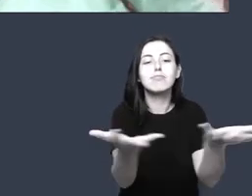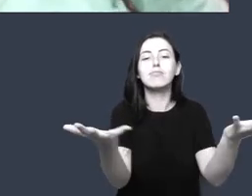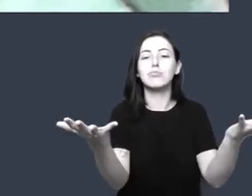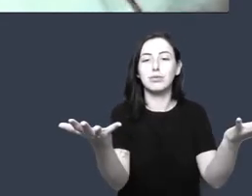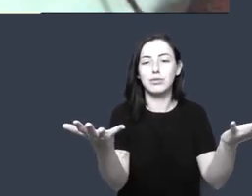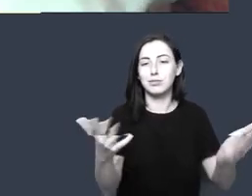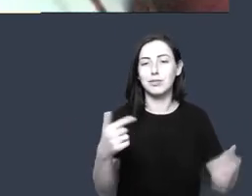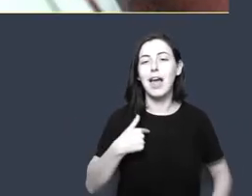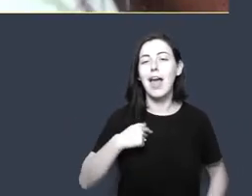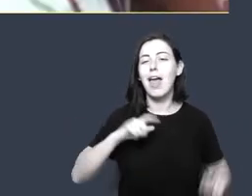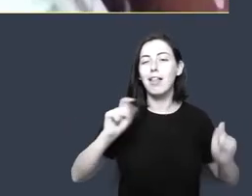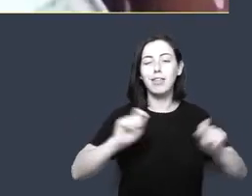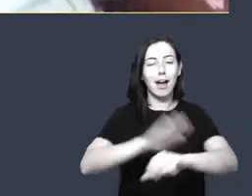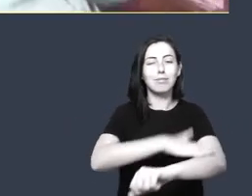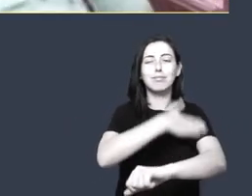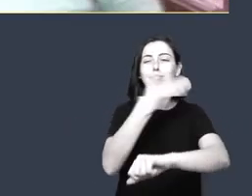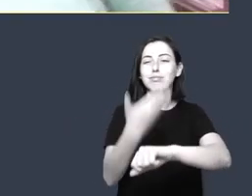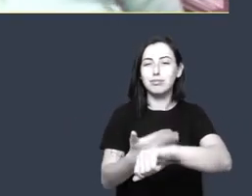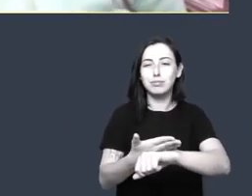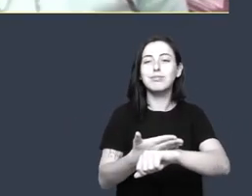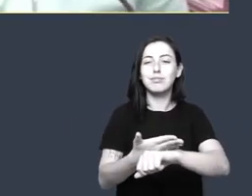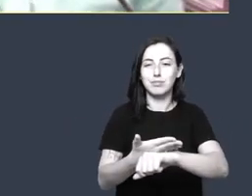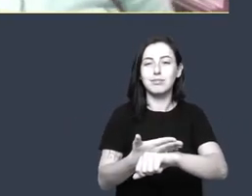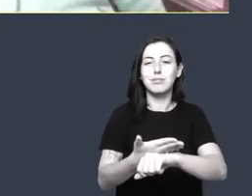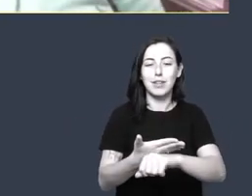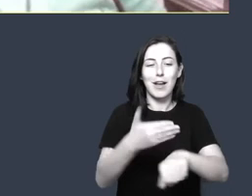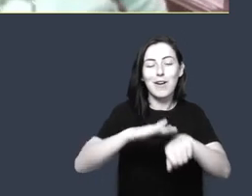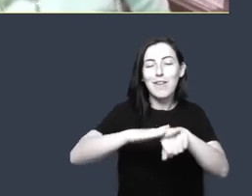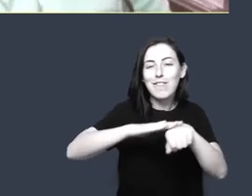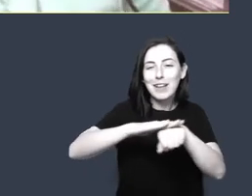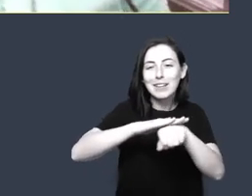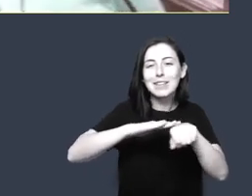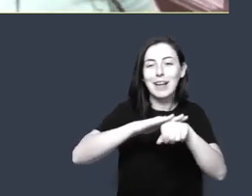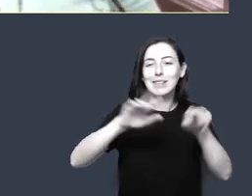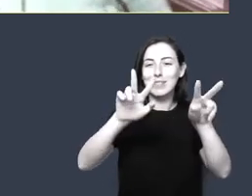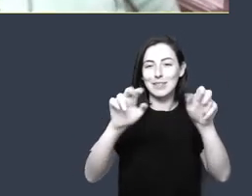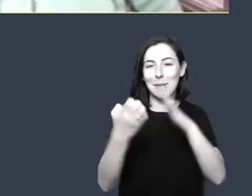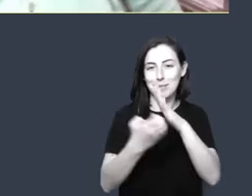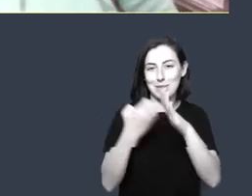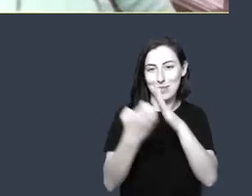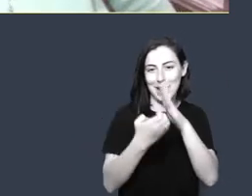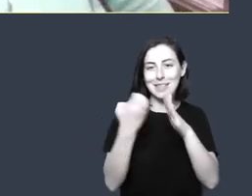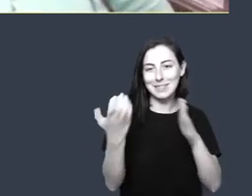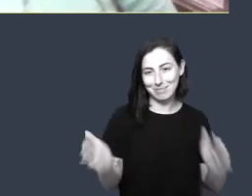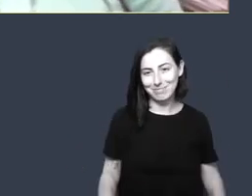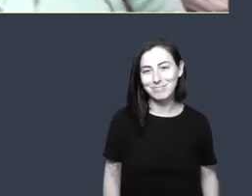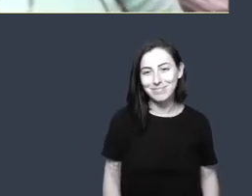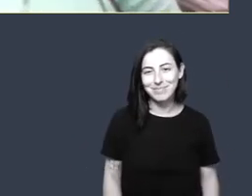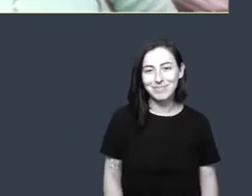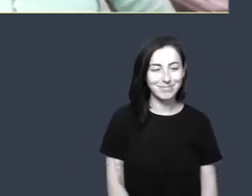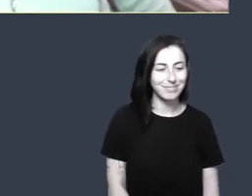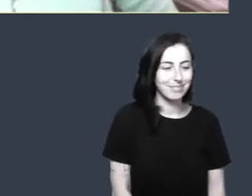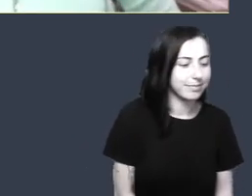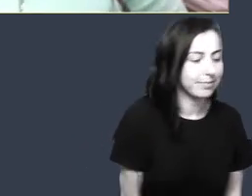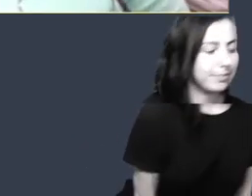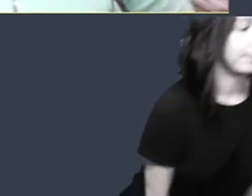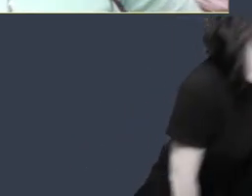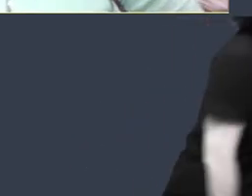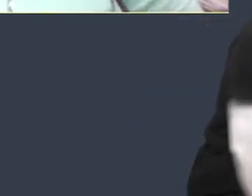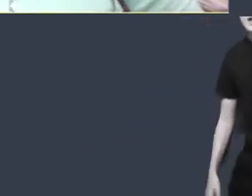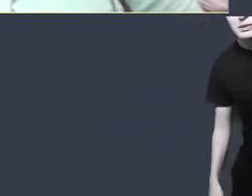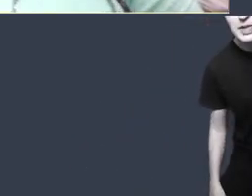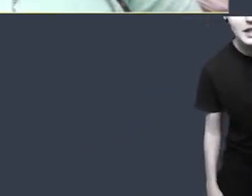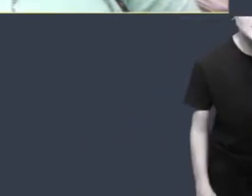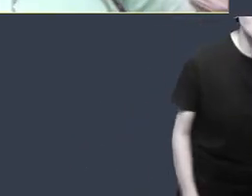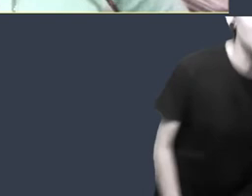né, Nina? Eu sei disso. Eu fiz essa pergunta porque eu falei assim, cara, eu vou lançar essa pergunta que eu sei para as pessoas entenderem a paixão